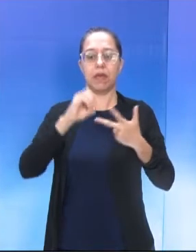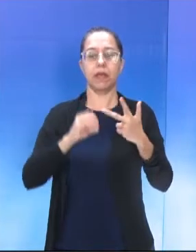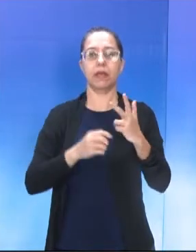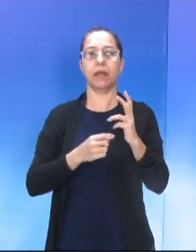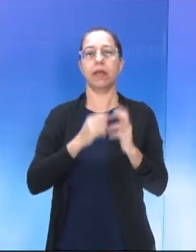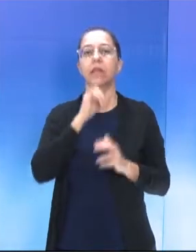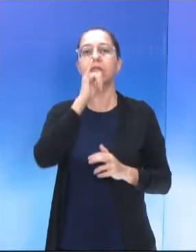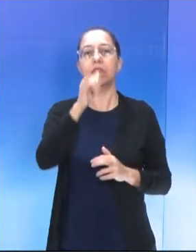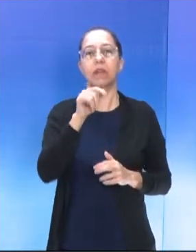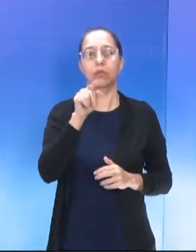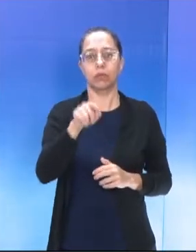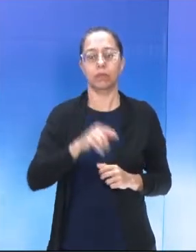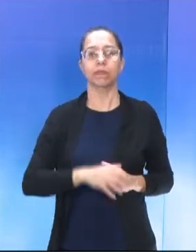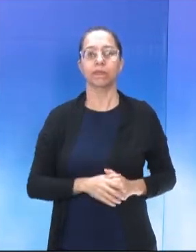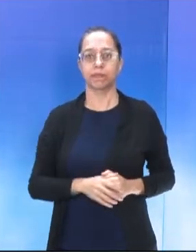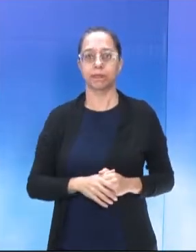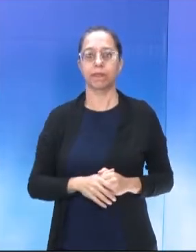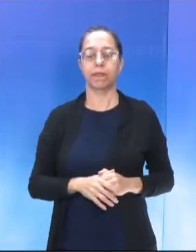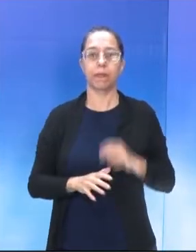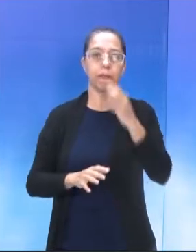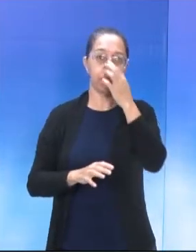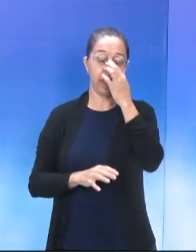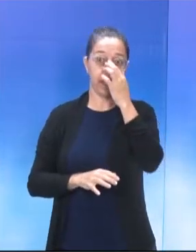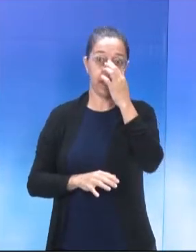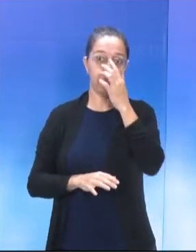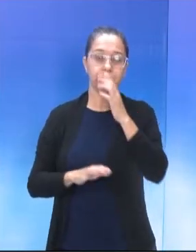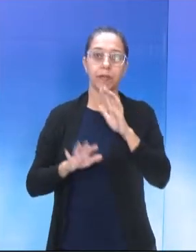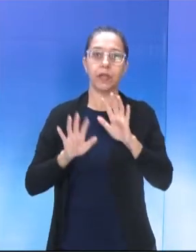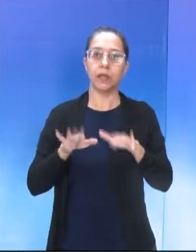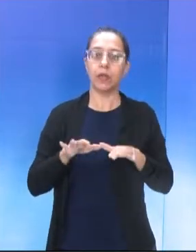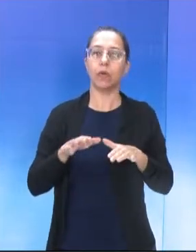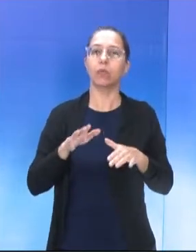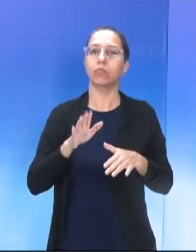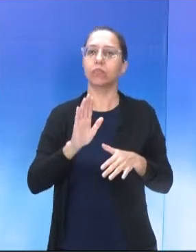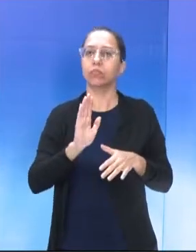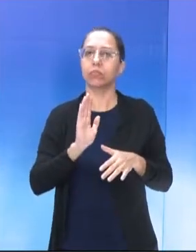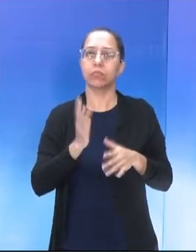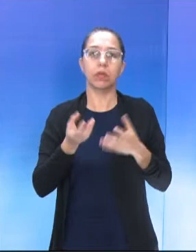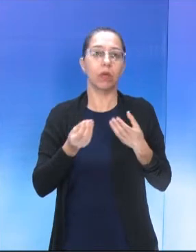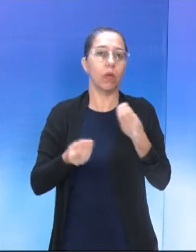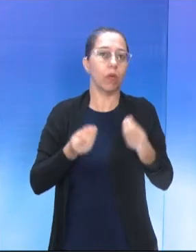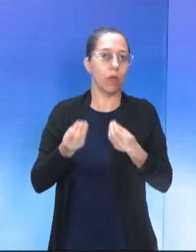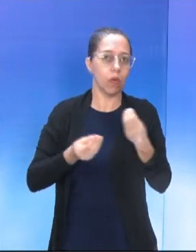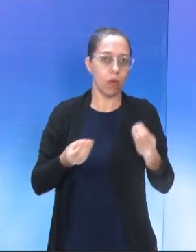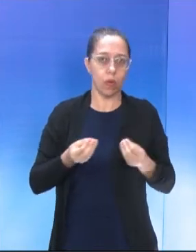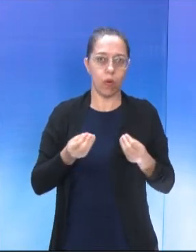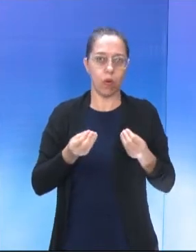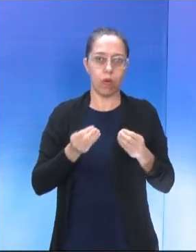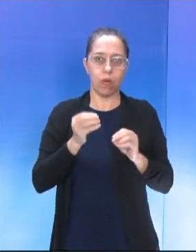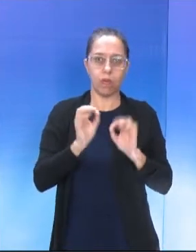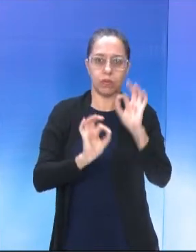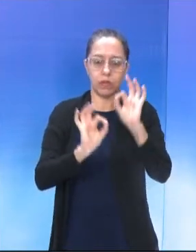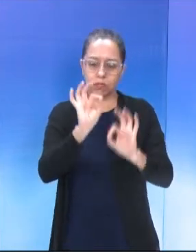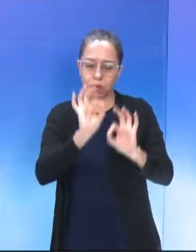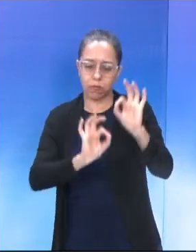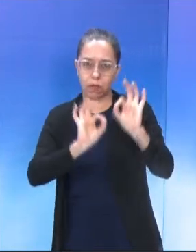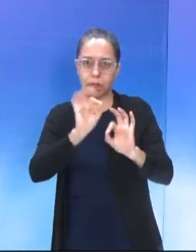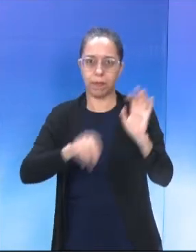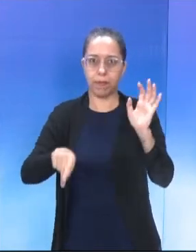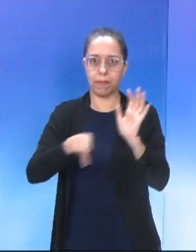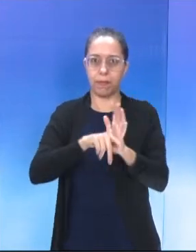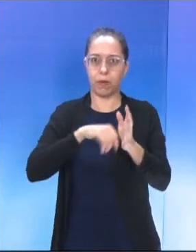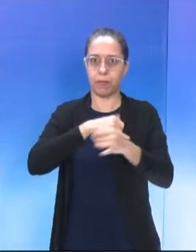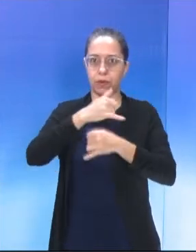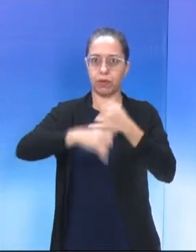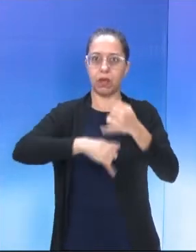Enem já falou sobre manipulação de dados da internet. Quem é manipulado? Quem é manipulado? O indivíduo.